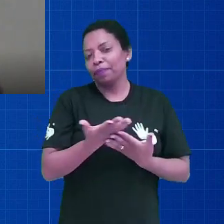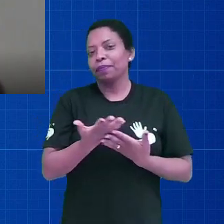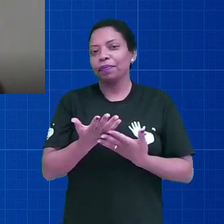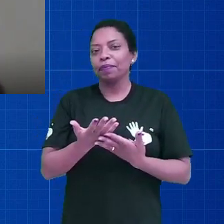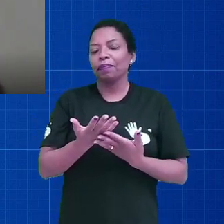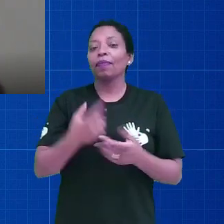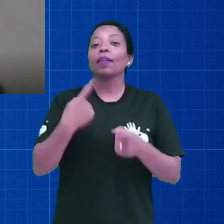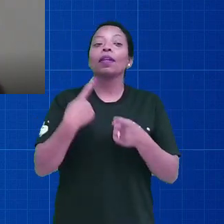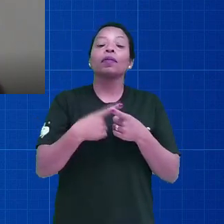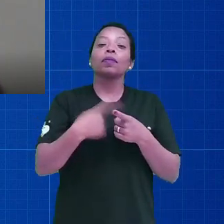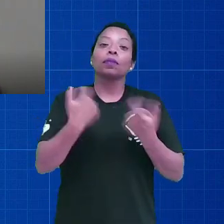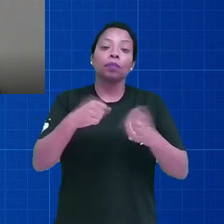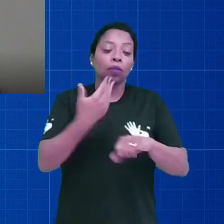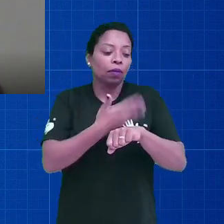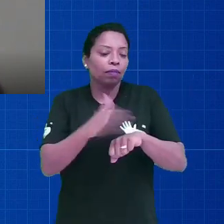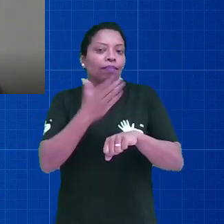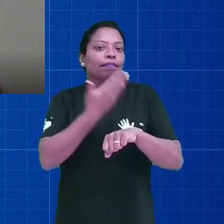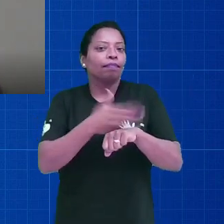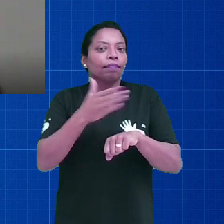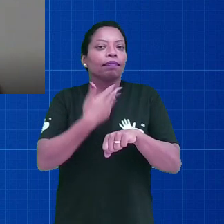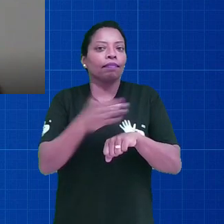acabou treinando